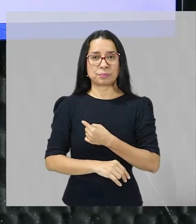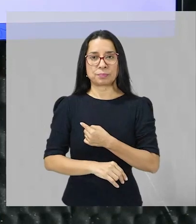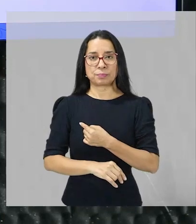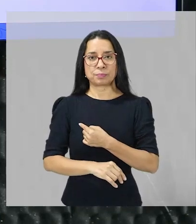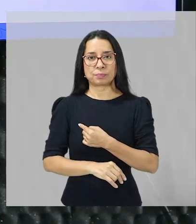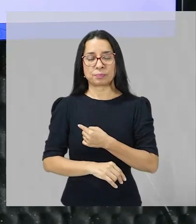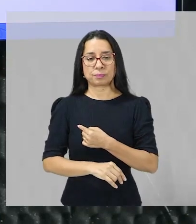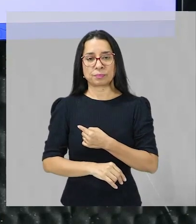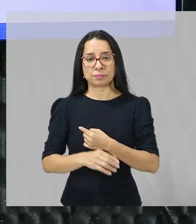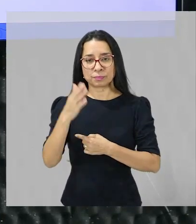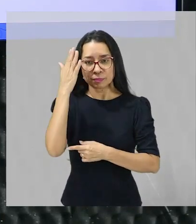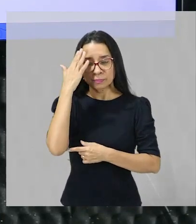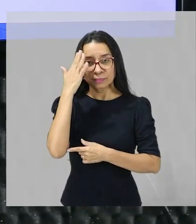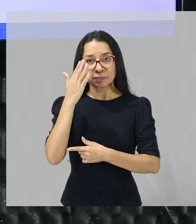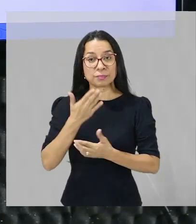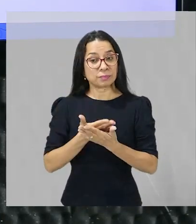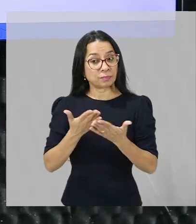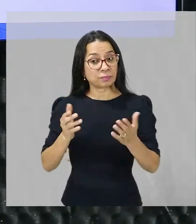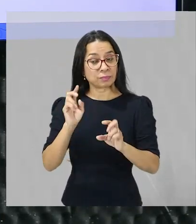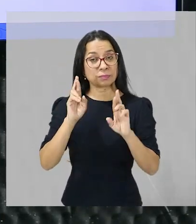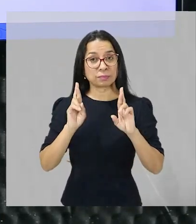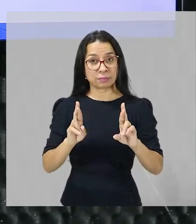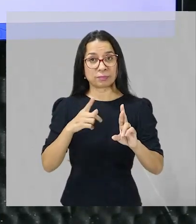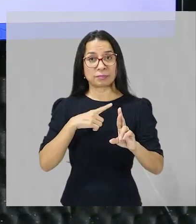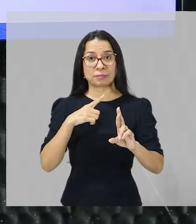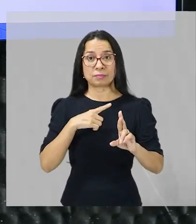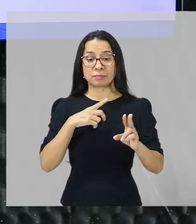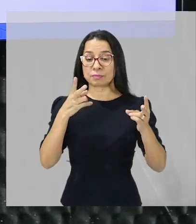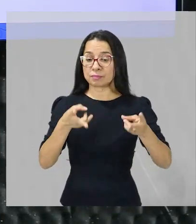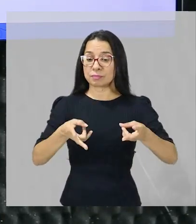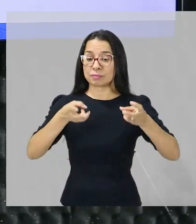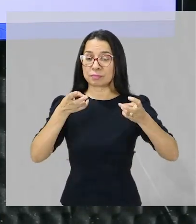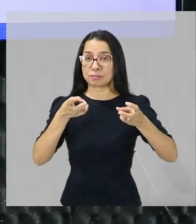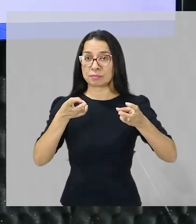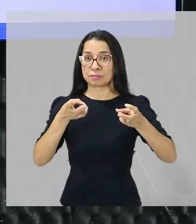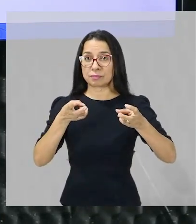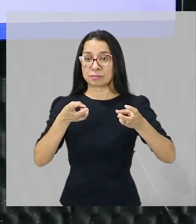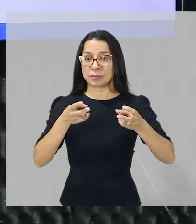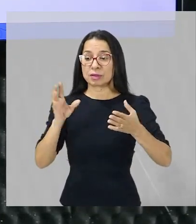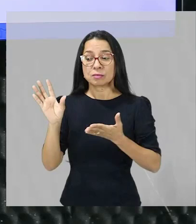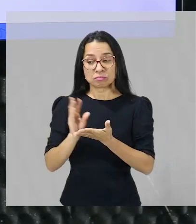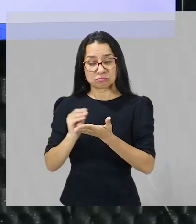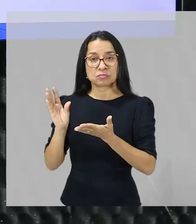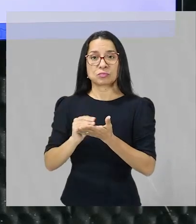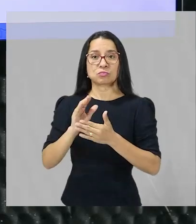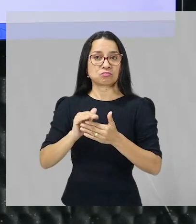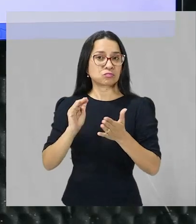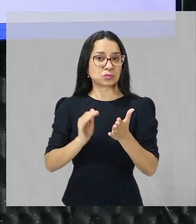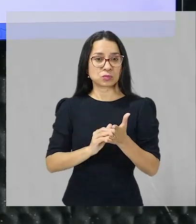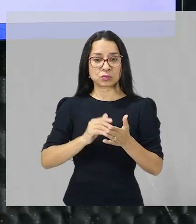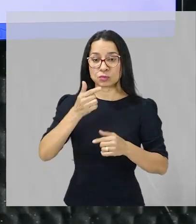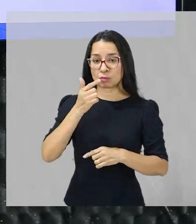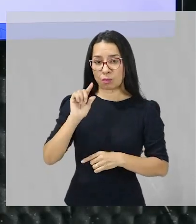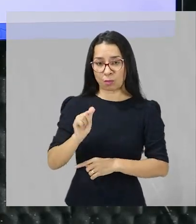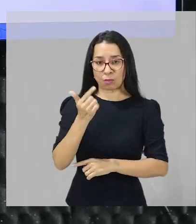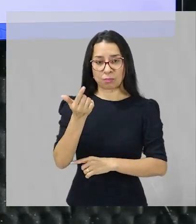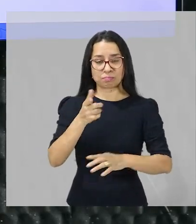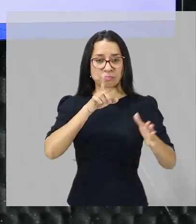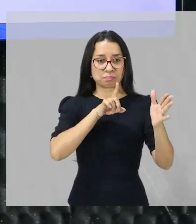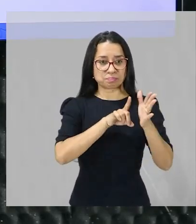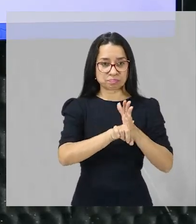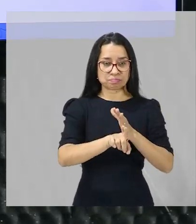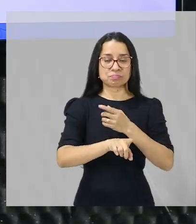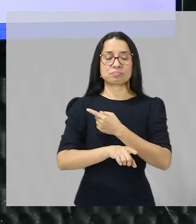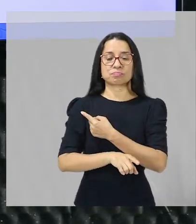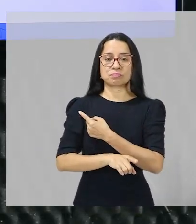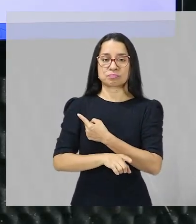diferentes. Entenderam, pessoal? Espero que vocês estejam prestando atenção aí, estejam anotando tudo, tá? Vamos para mais uma questão. E essa